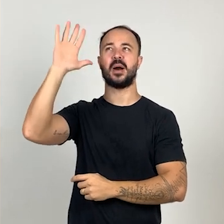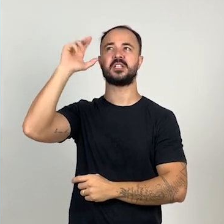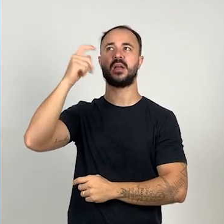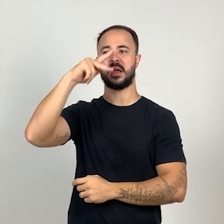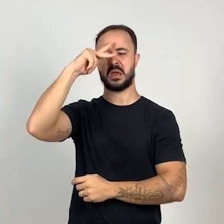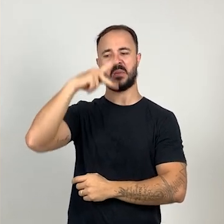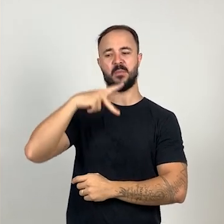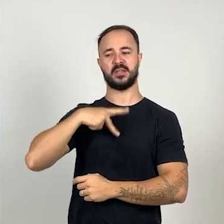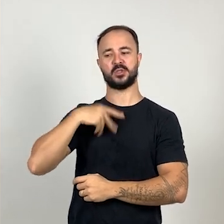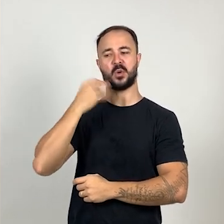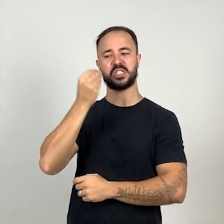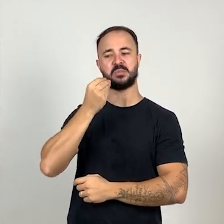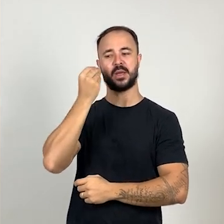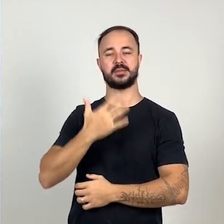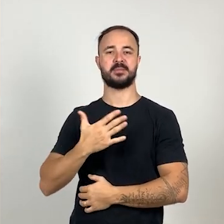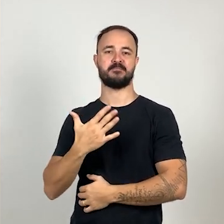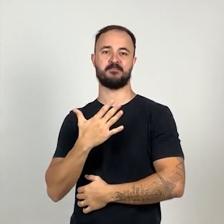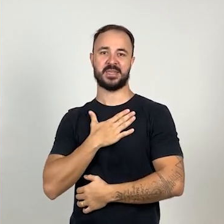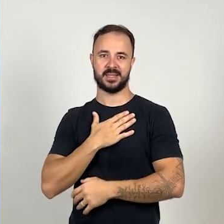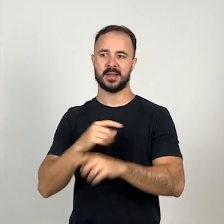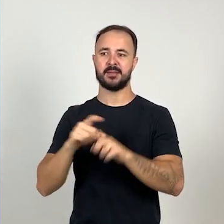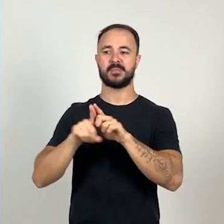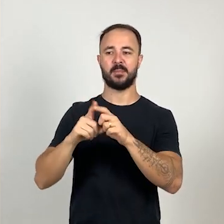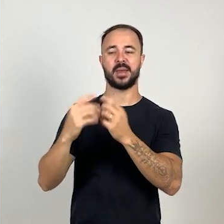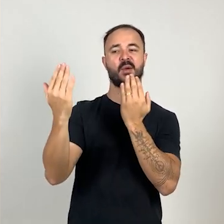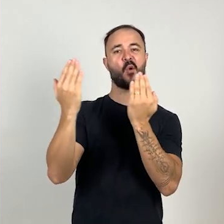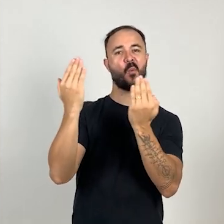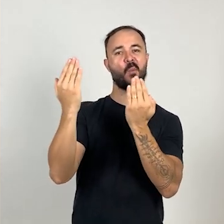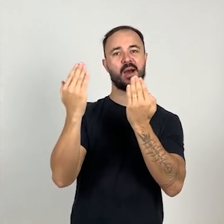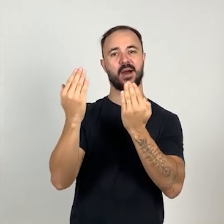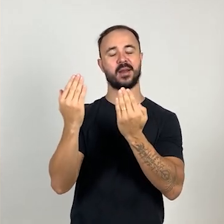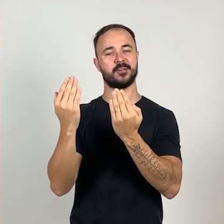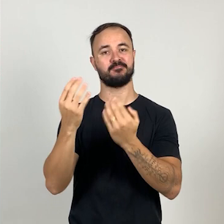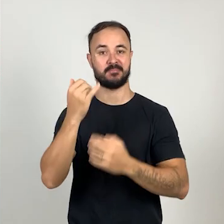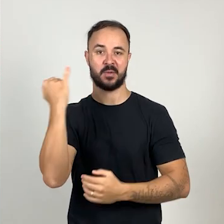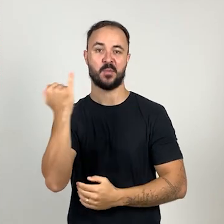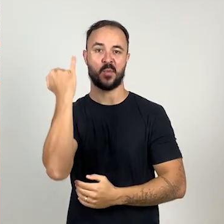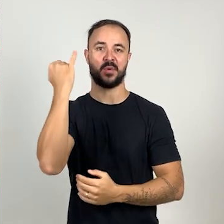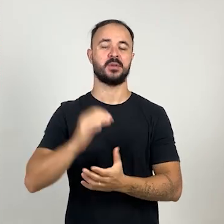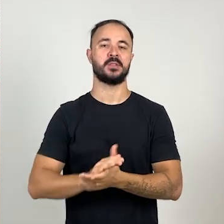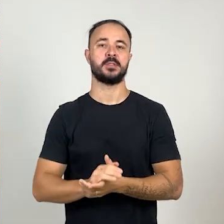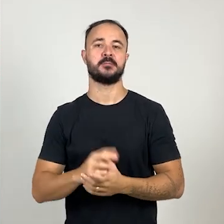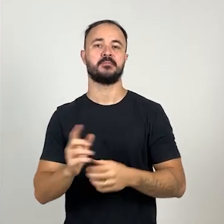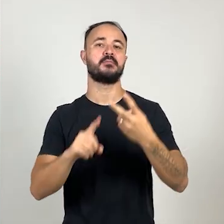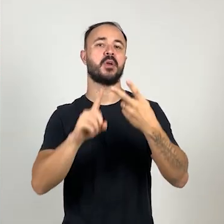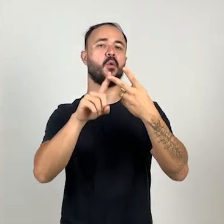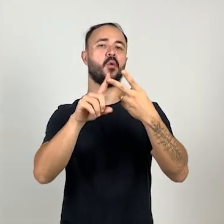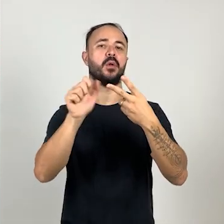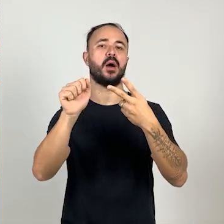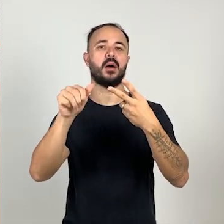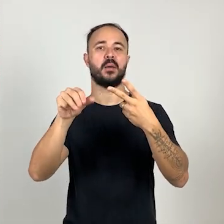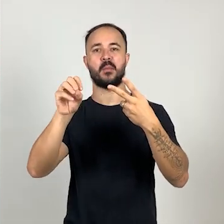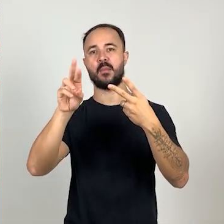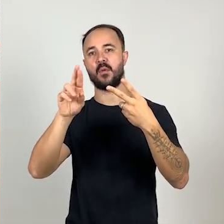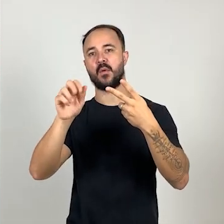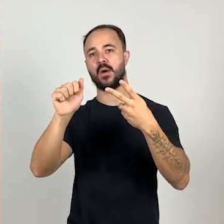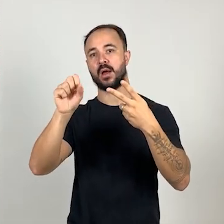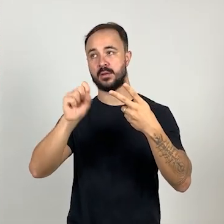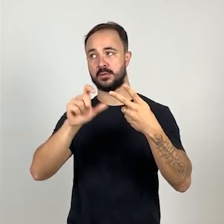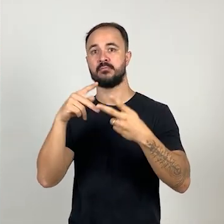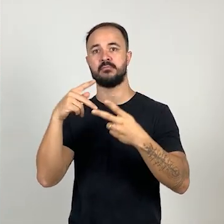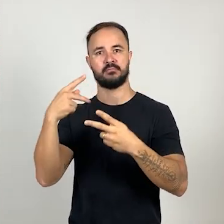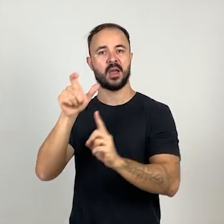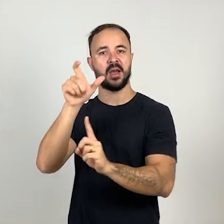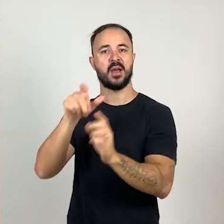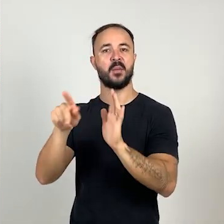se engajarem na construção de uma sociedade mais inclusiva e igualitária. Amoras, de Emicida.